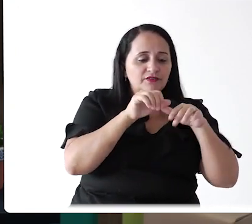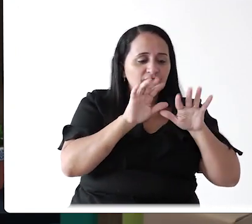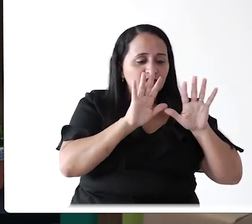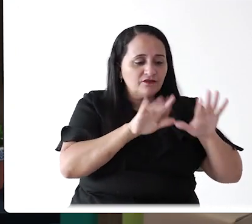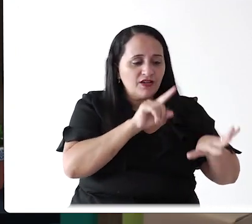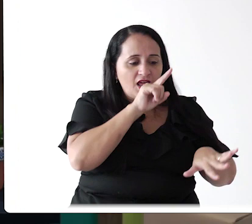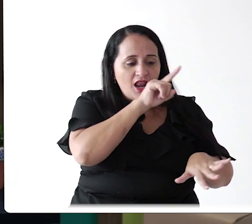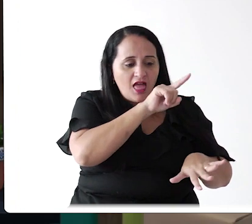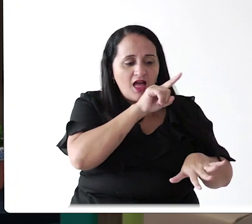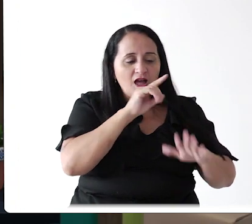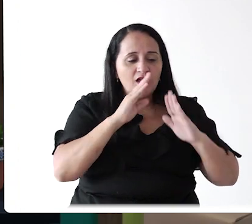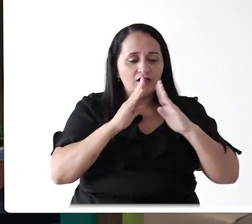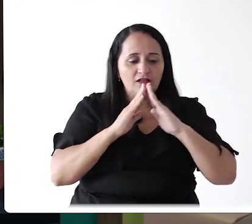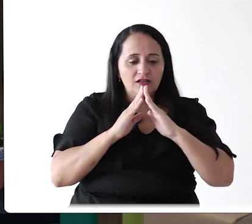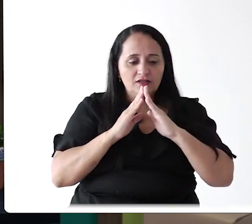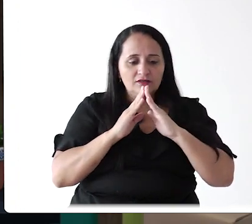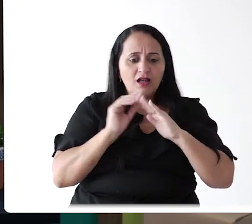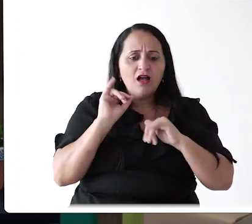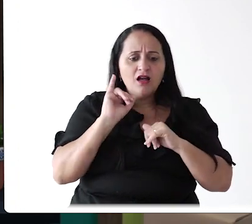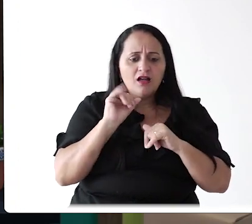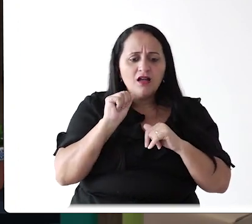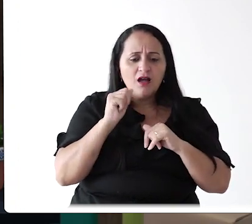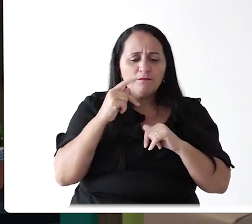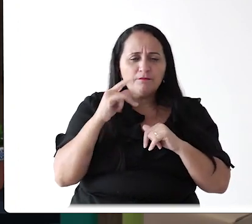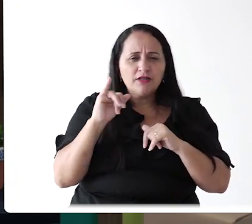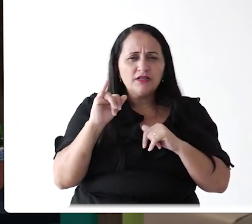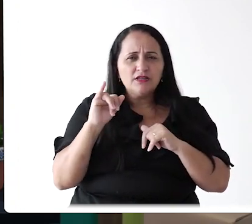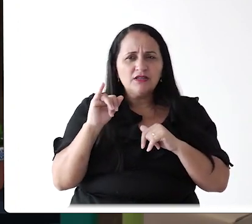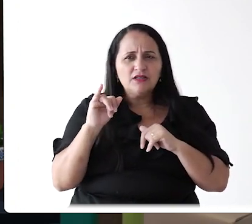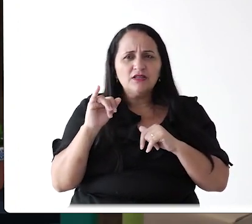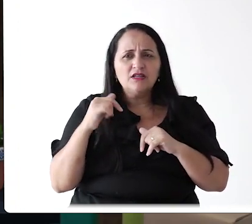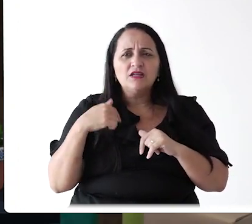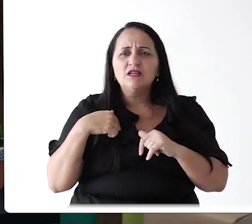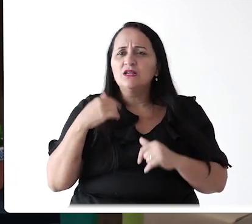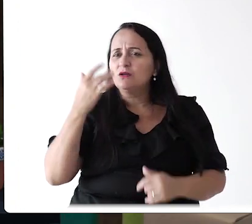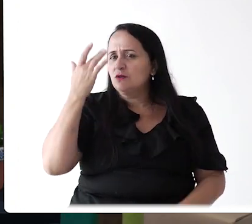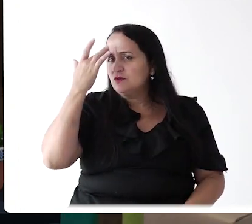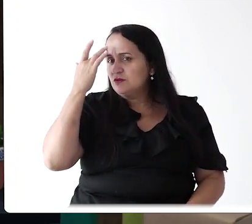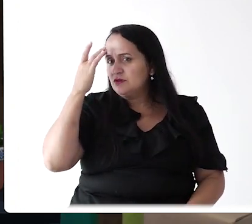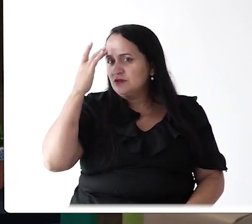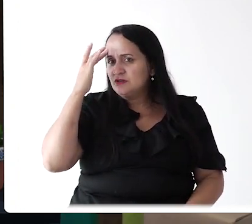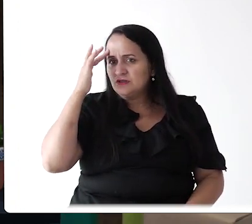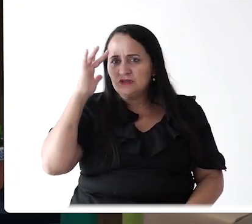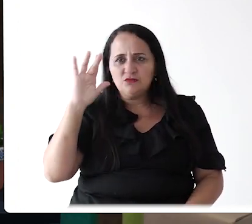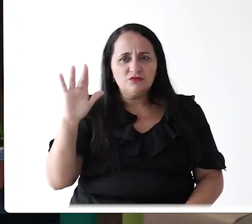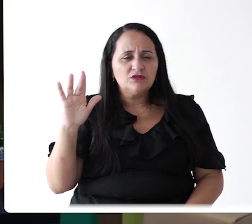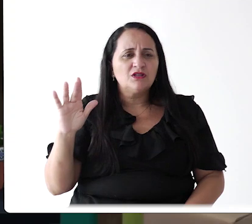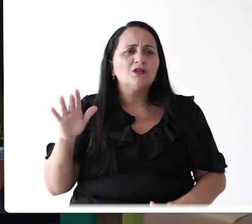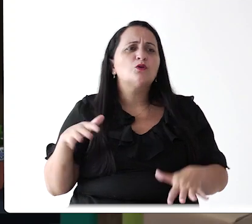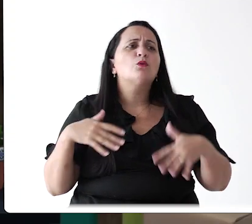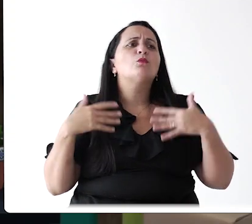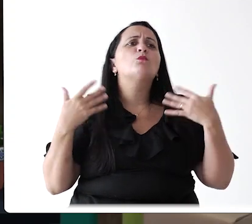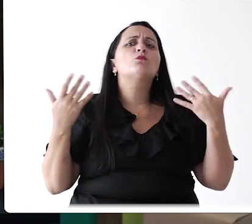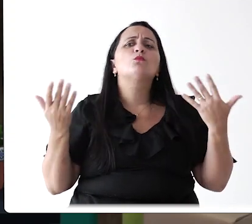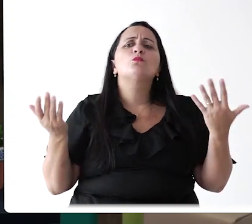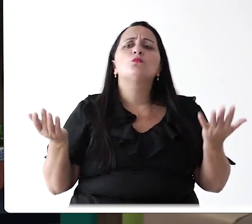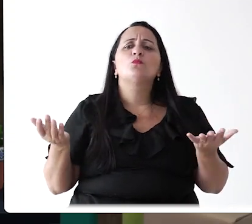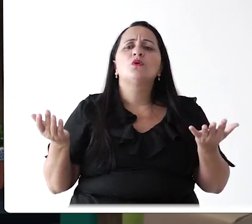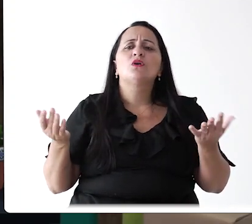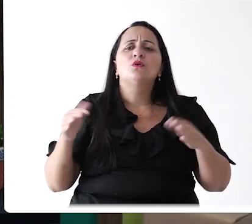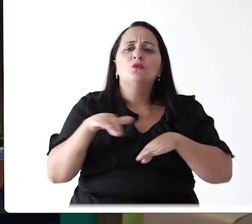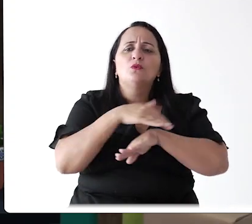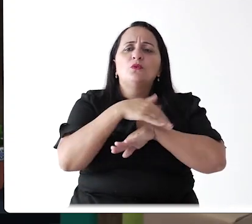IAPI. Eu não sei em qual rua ele mora. Puxa, qual será a peça que está faltando